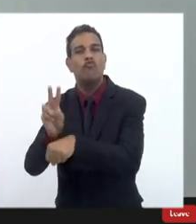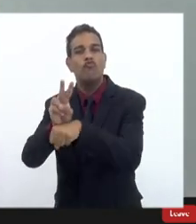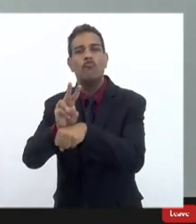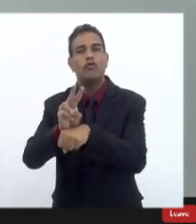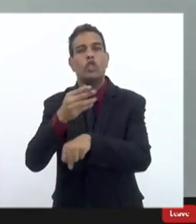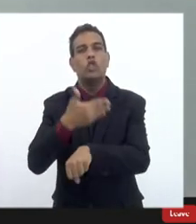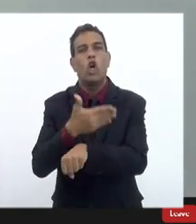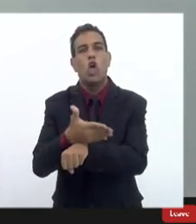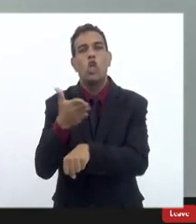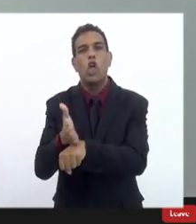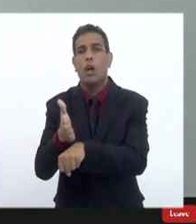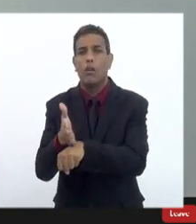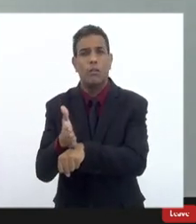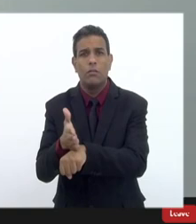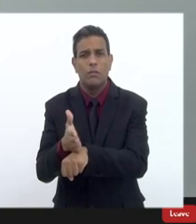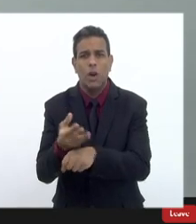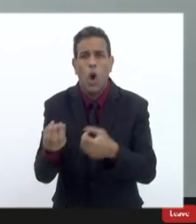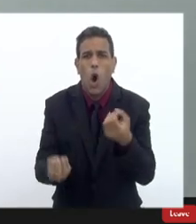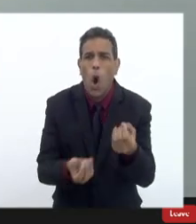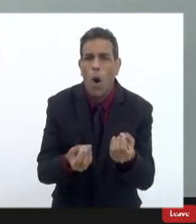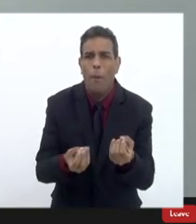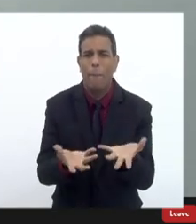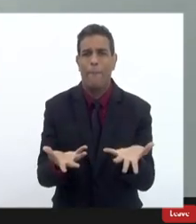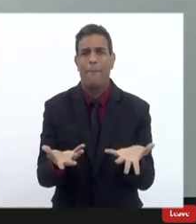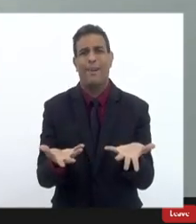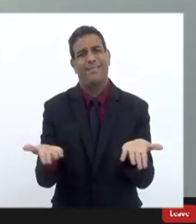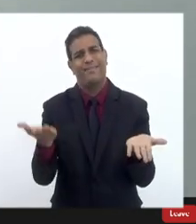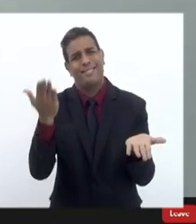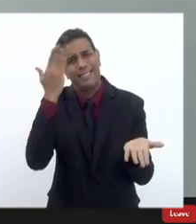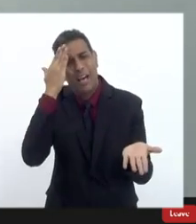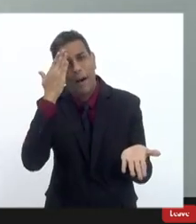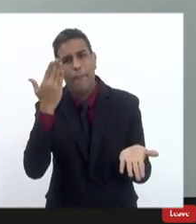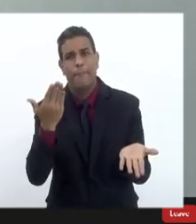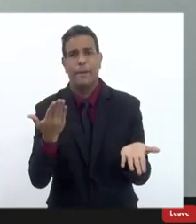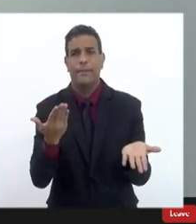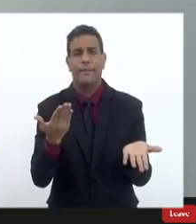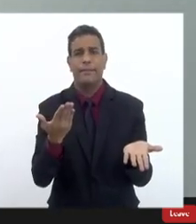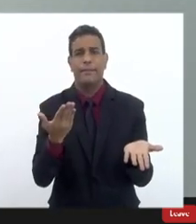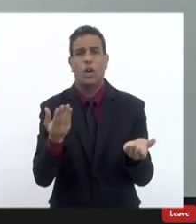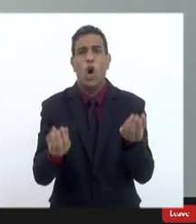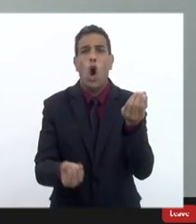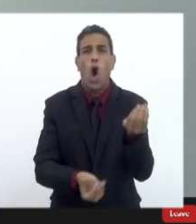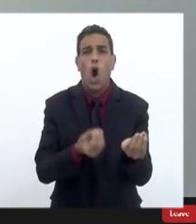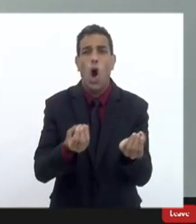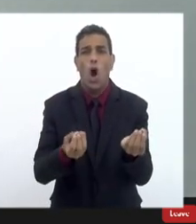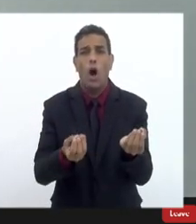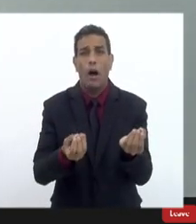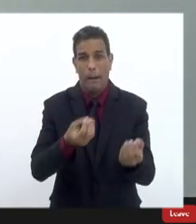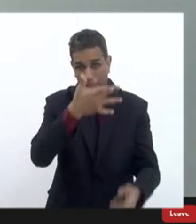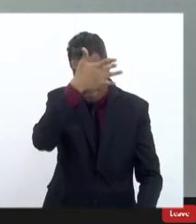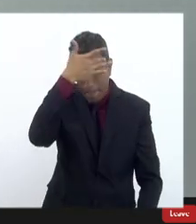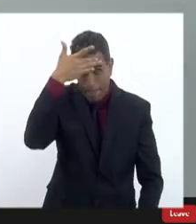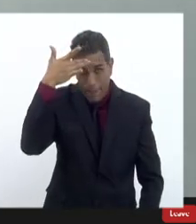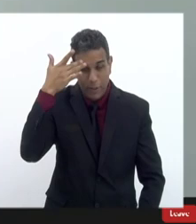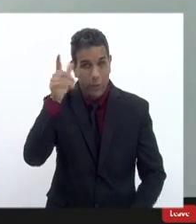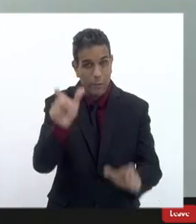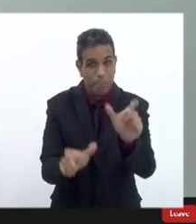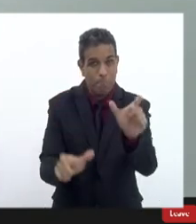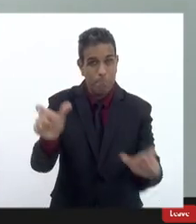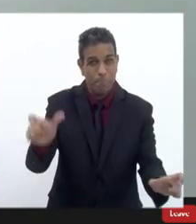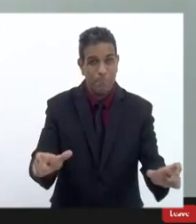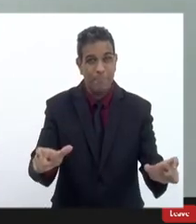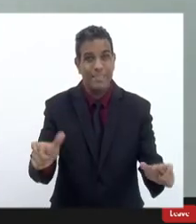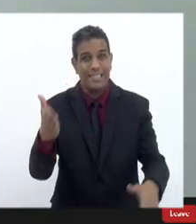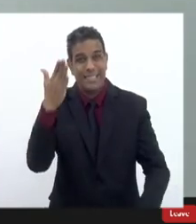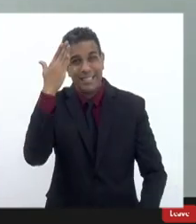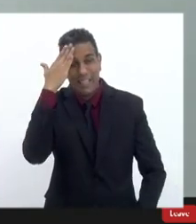porque não é natural, apesar da pandemia já estar durando muito tempo, mas não é natural para o ser humano adotar aquelas